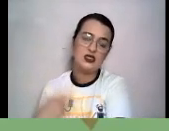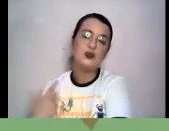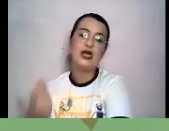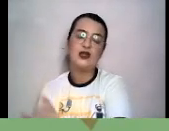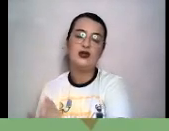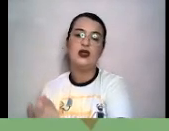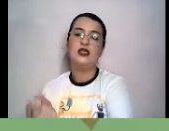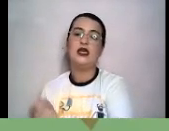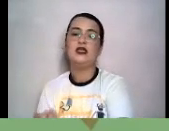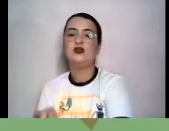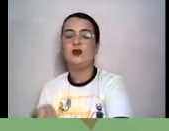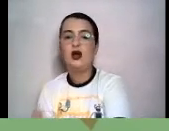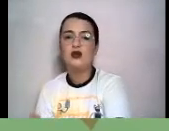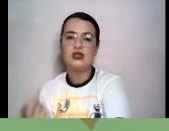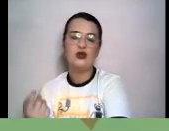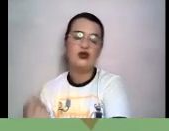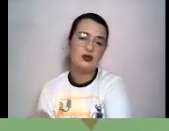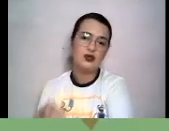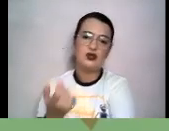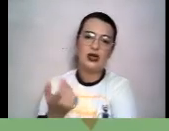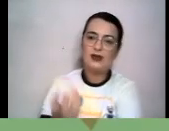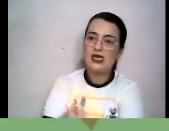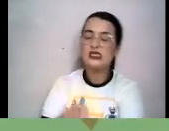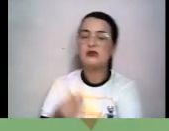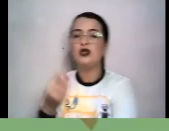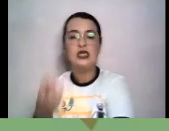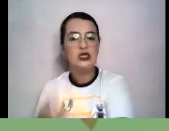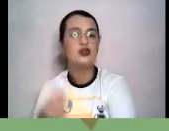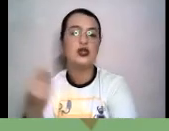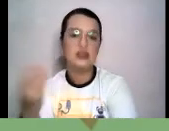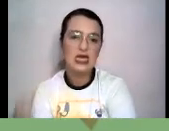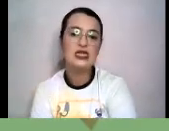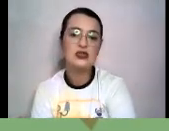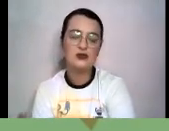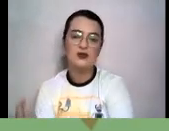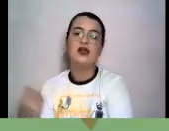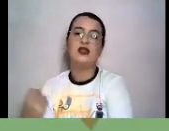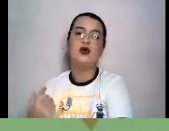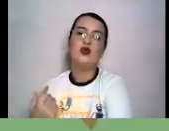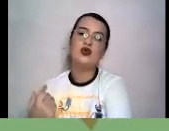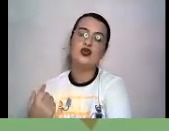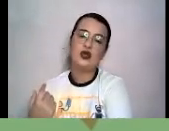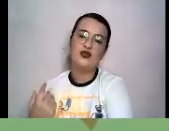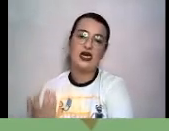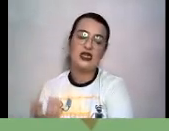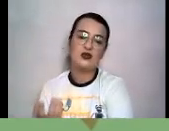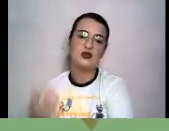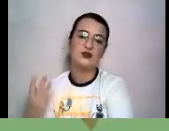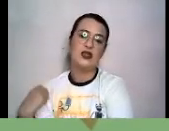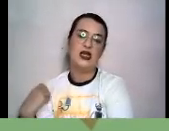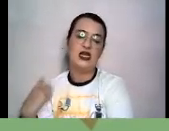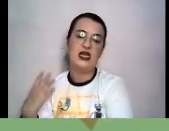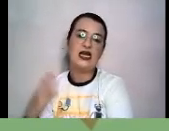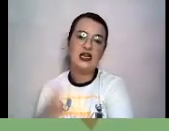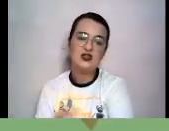bem disputado, né, dos blocos econômicos, do capitalismo e do socialismo. Então, os